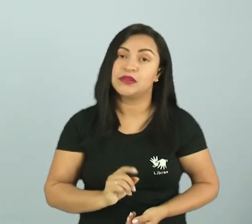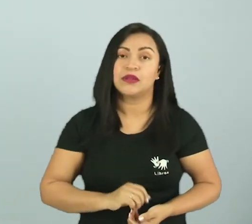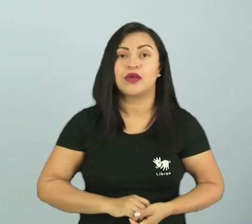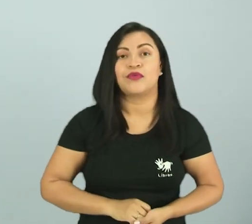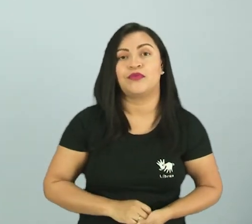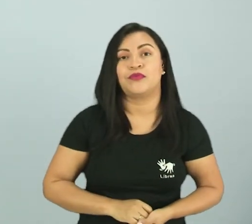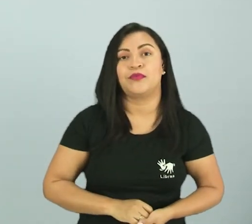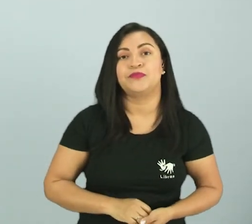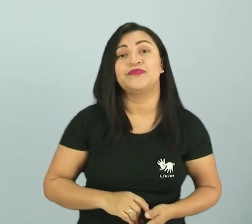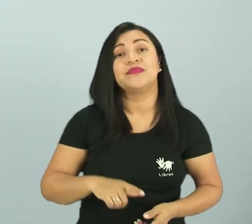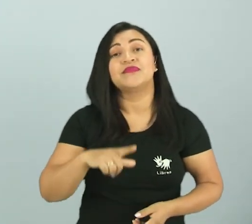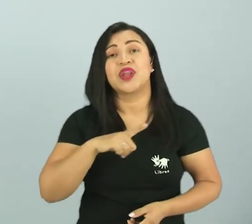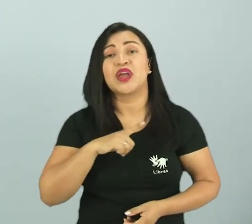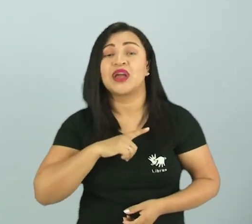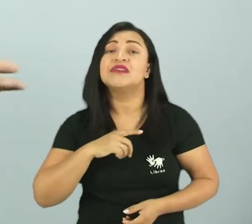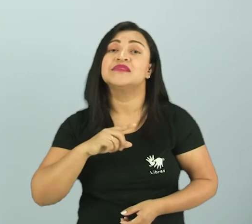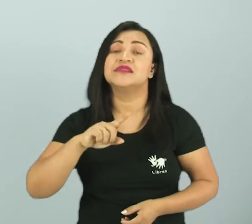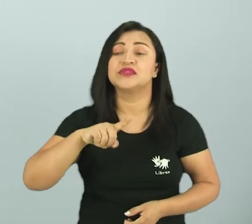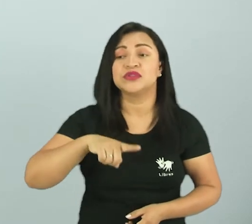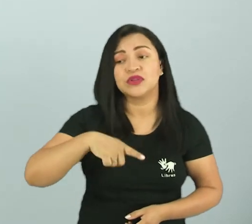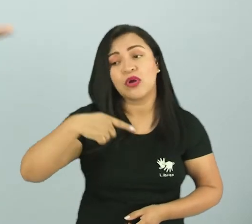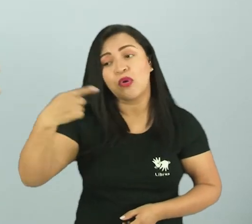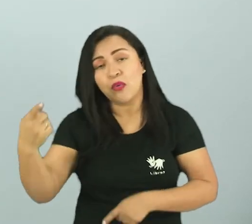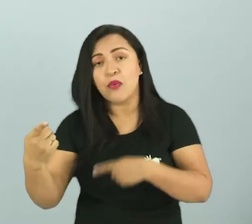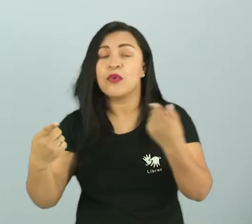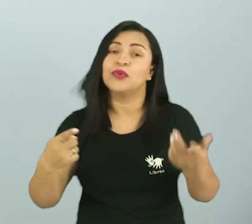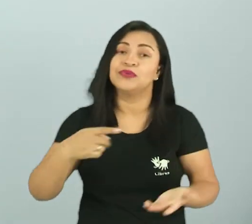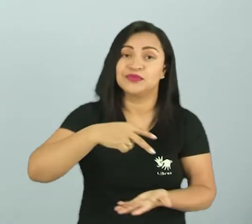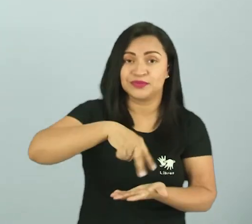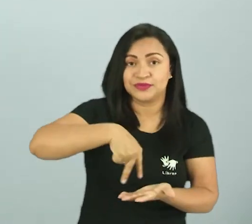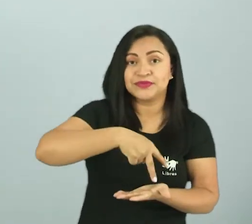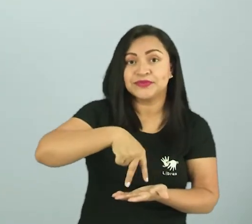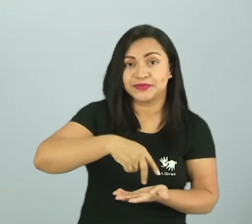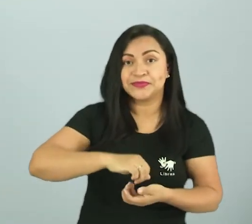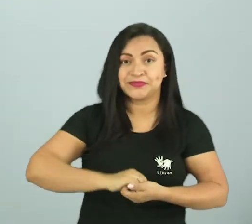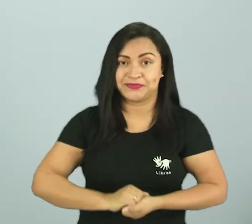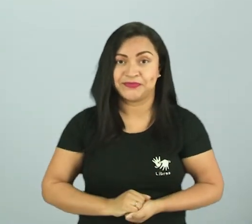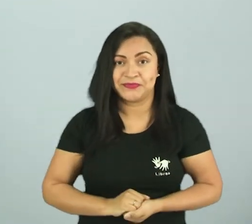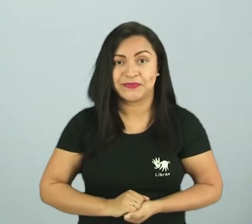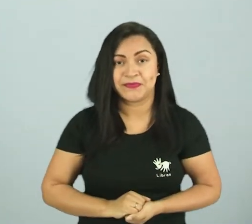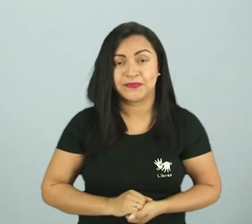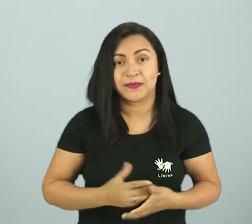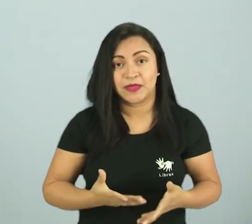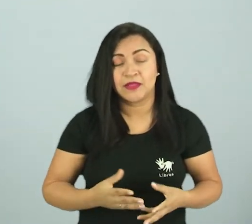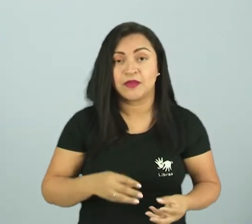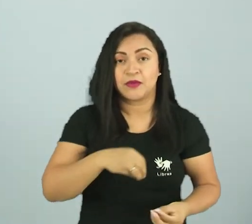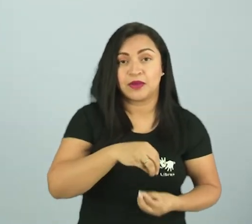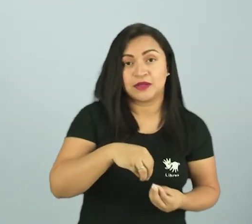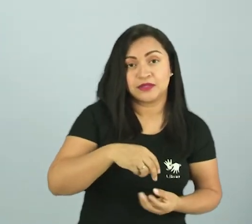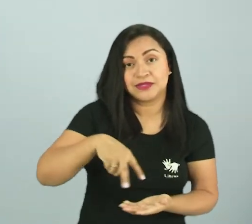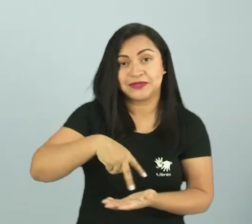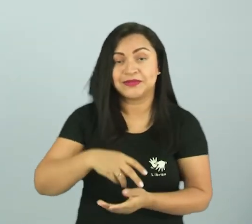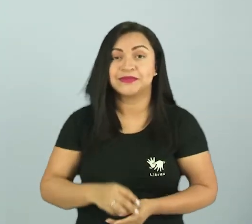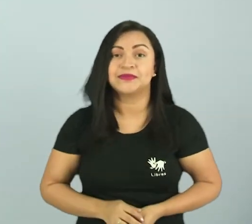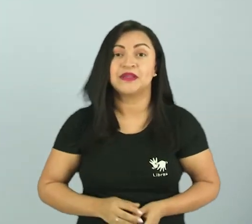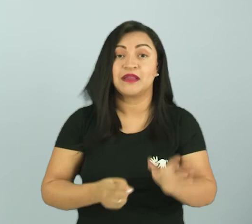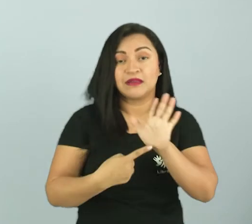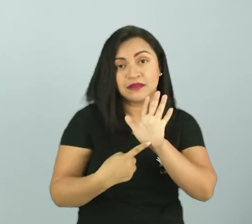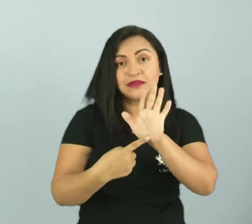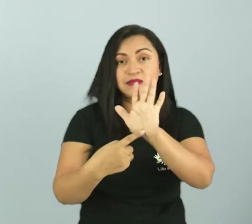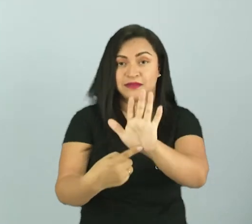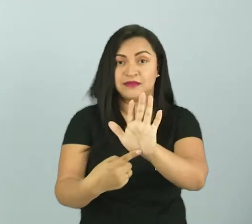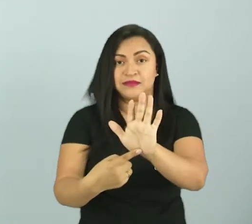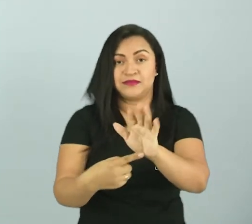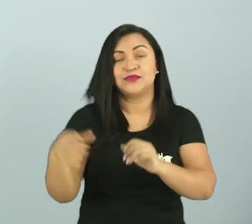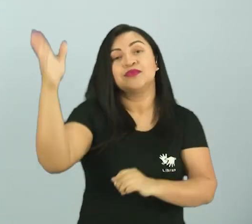outras danças, né? Então, tem aquela mistura, tem aquela mesclagem. Esses ritmos e danças que representam a imensidão